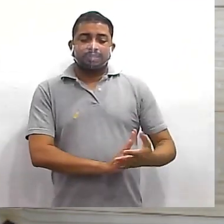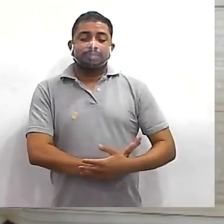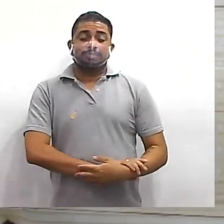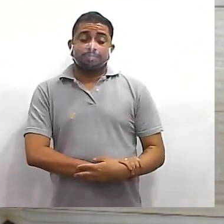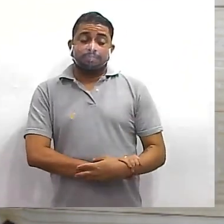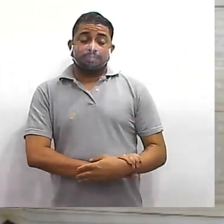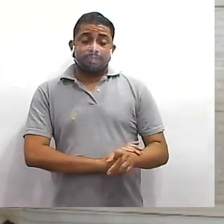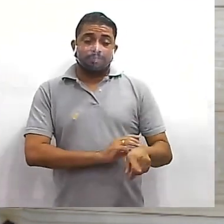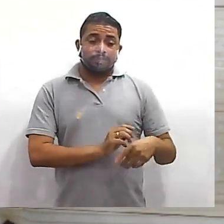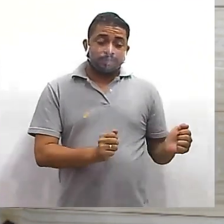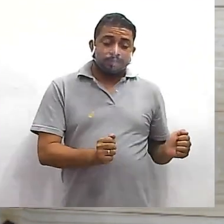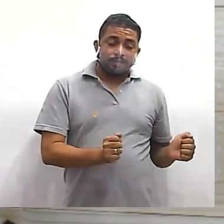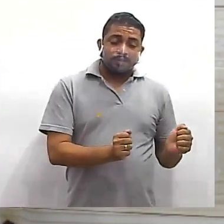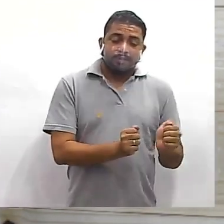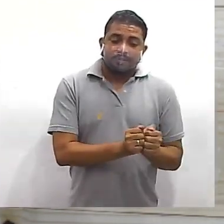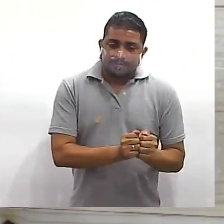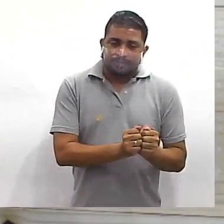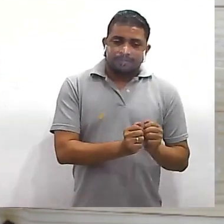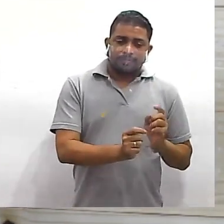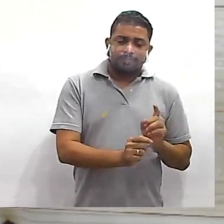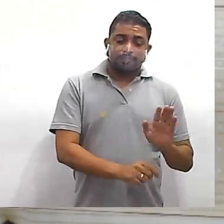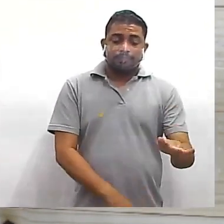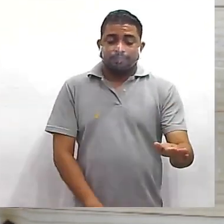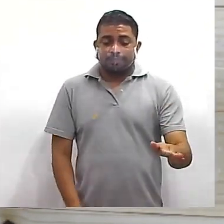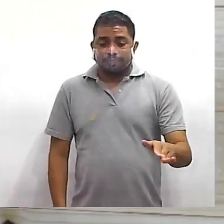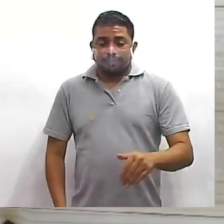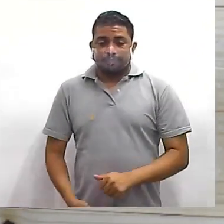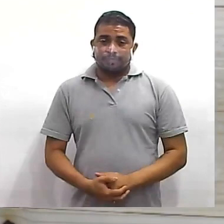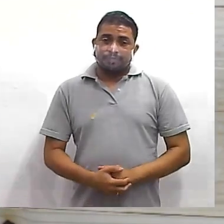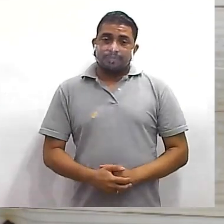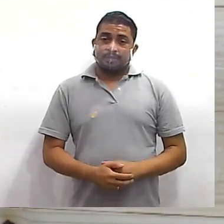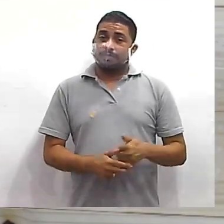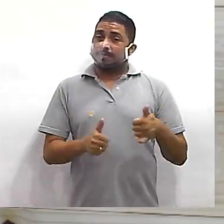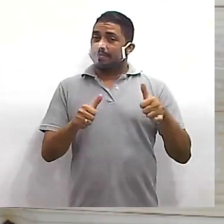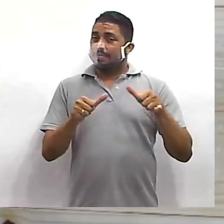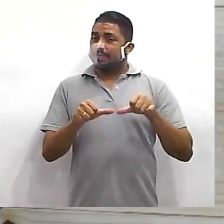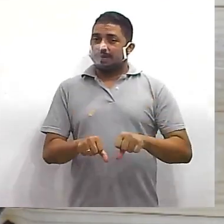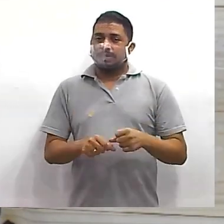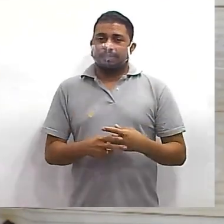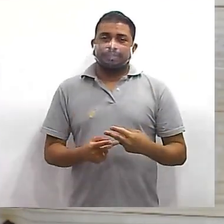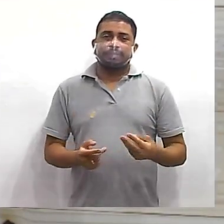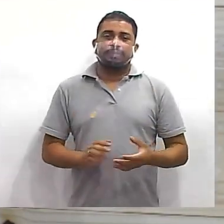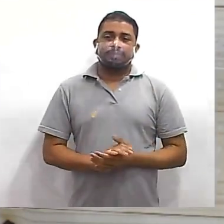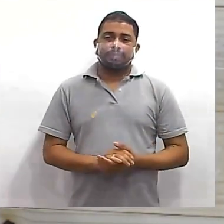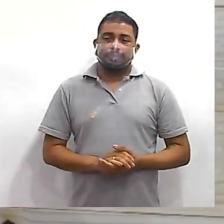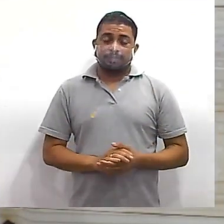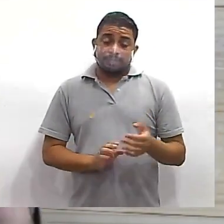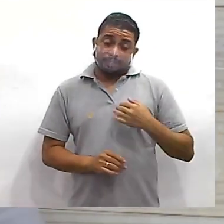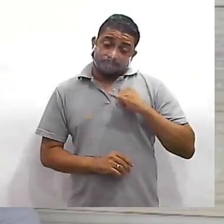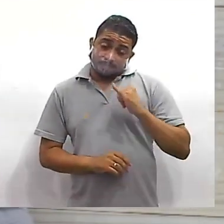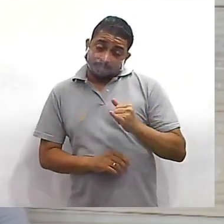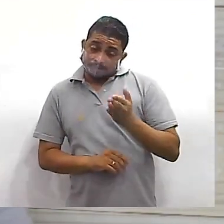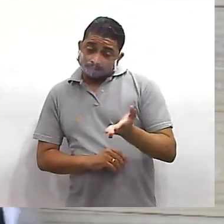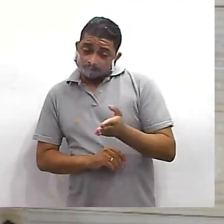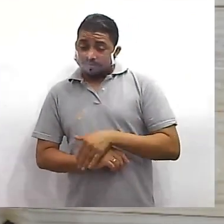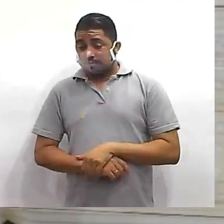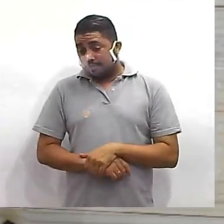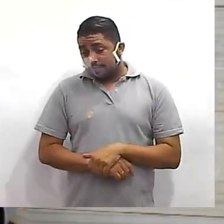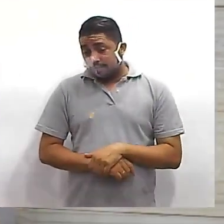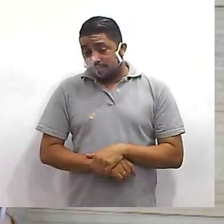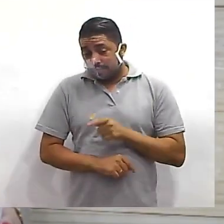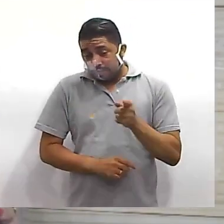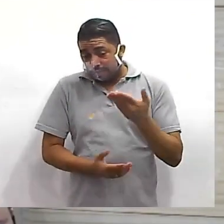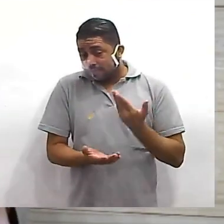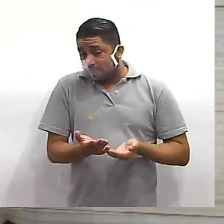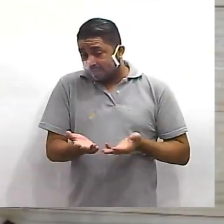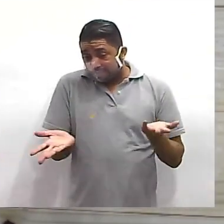a pouco ela chega junto dele, bate nas costas dele, que é a pior coisa, né, minha gente? E diz assim: eu não disse a você? Você ia se